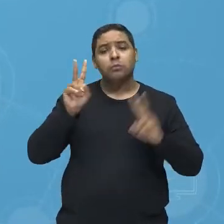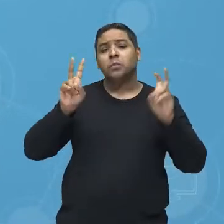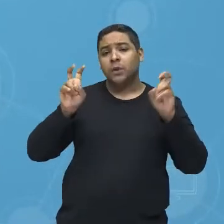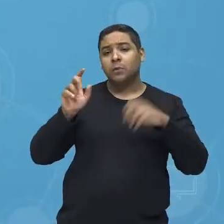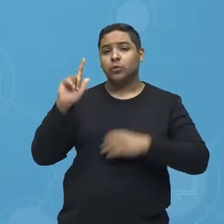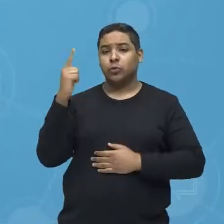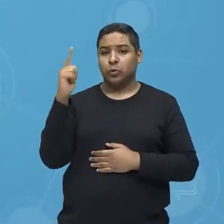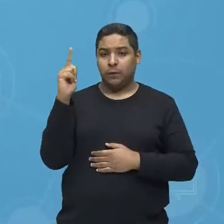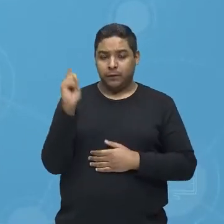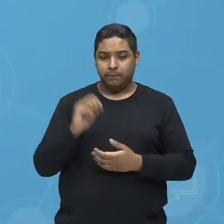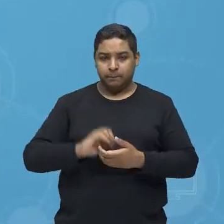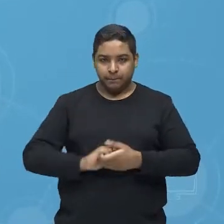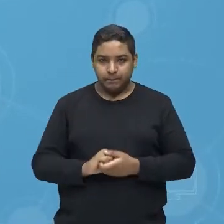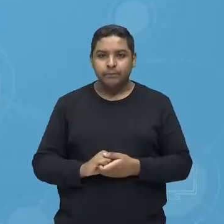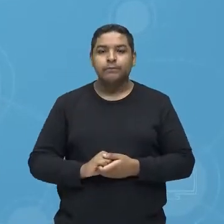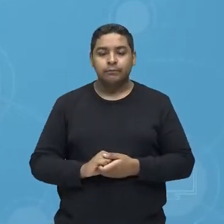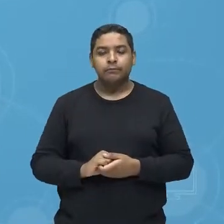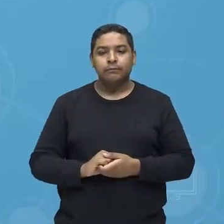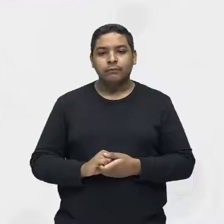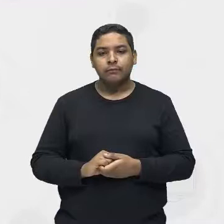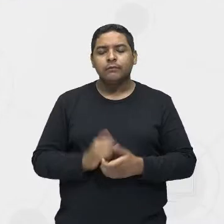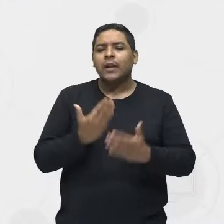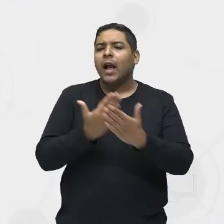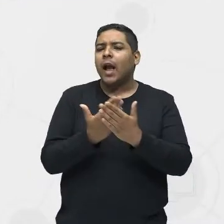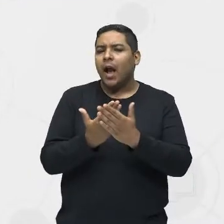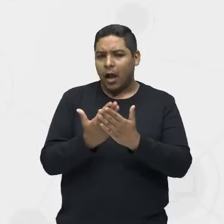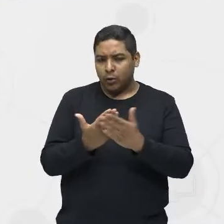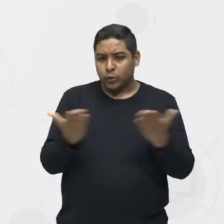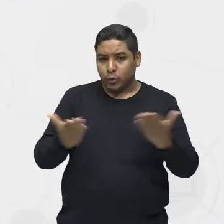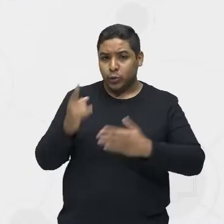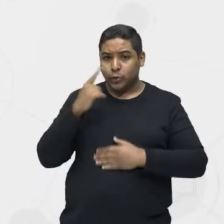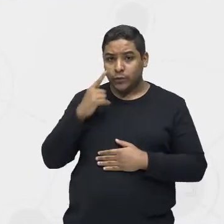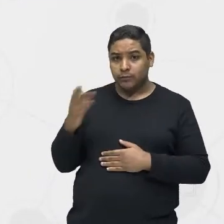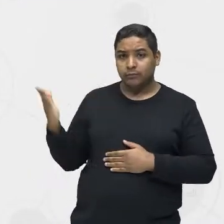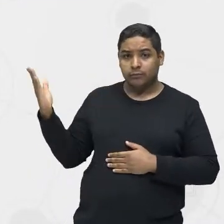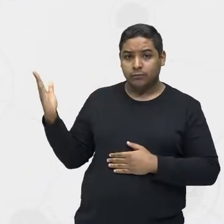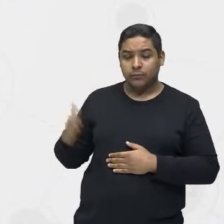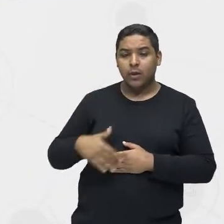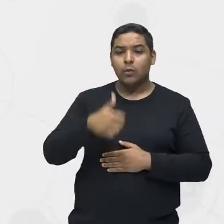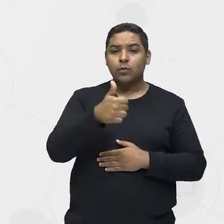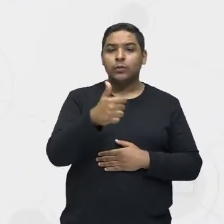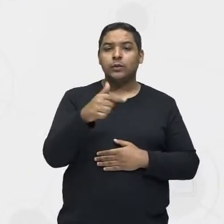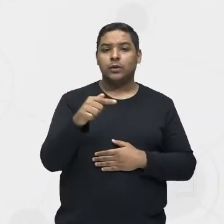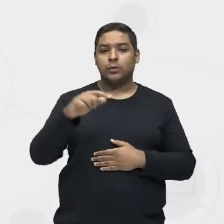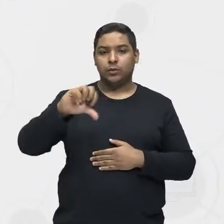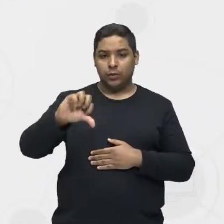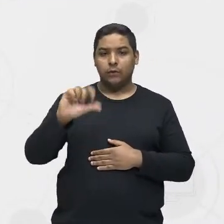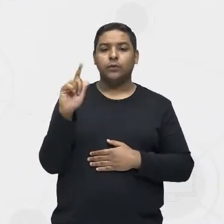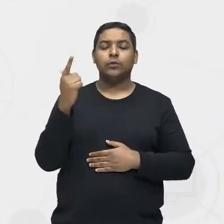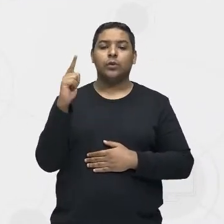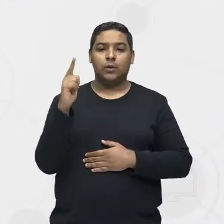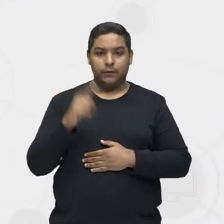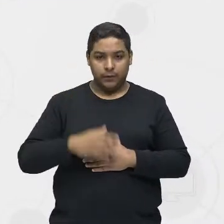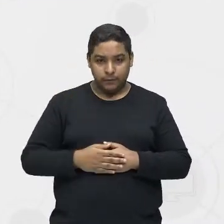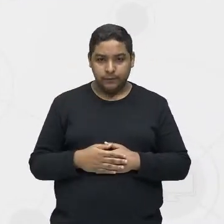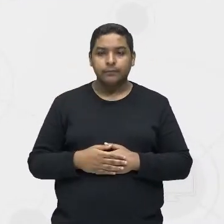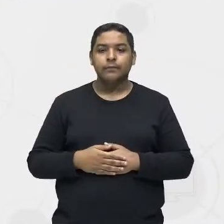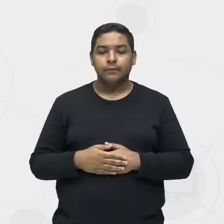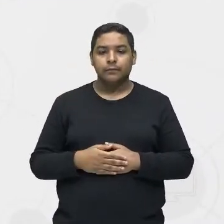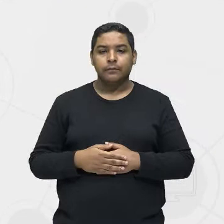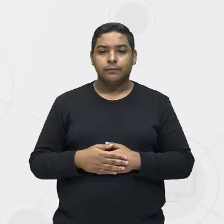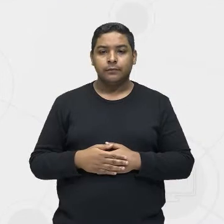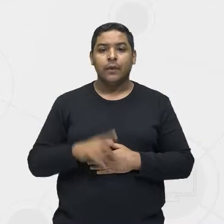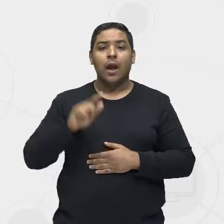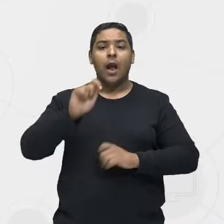geografia. Então, olha só, na nossa aula 179 de geografia, nós iremos estudar sobre